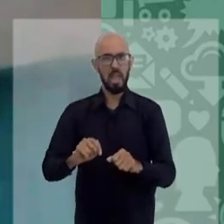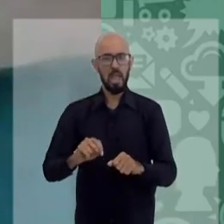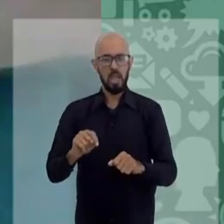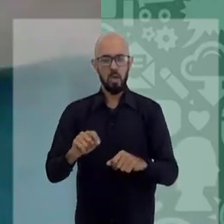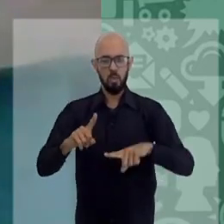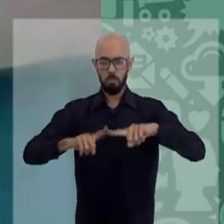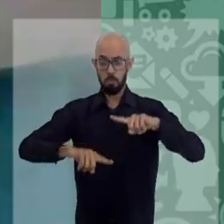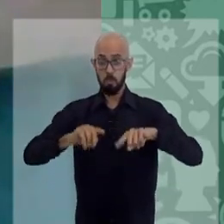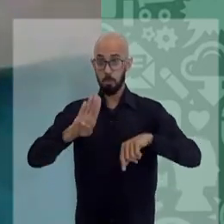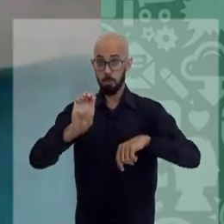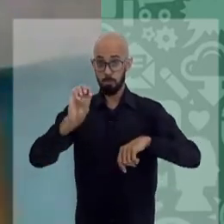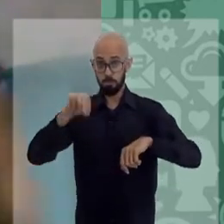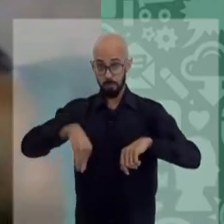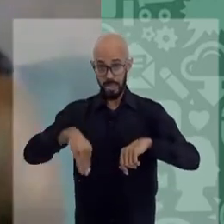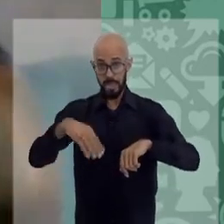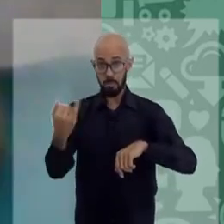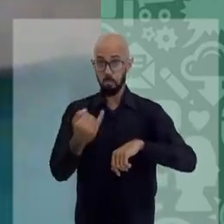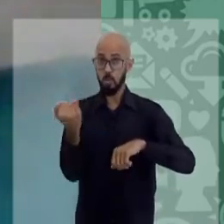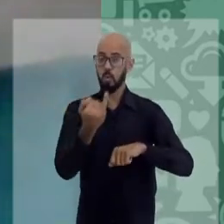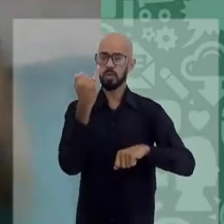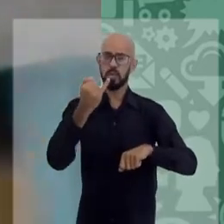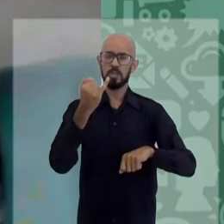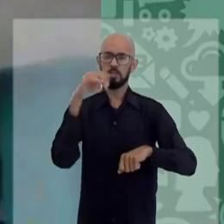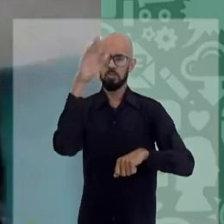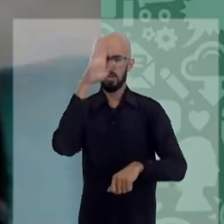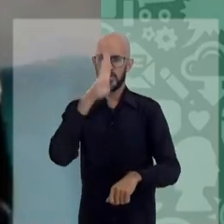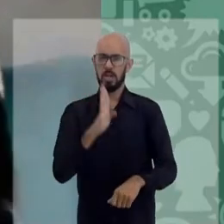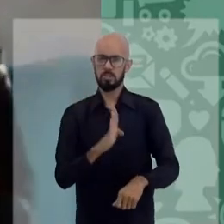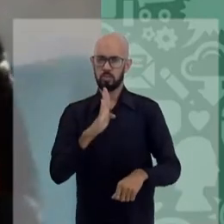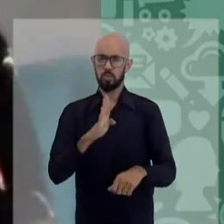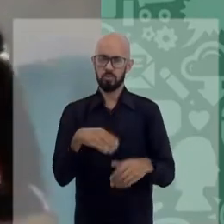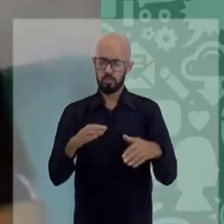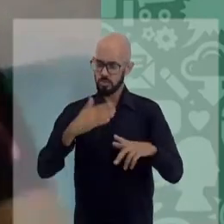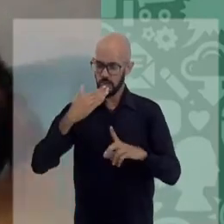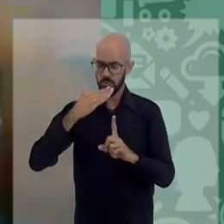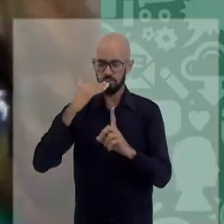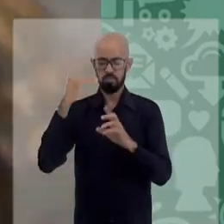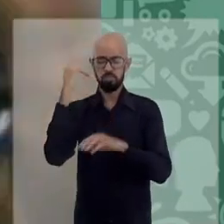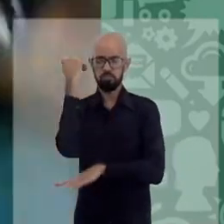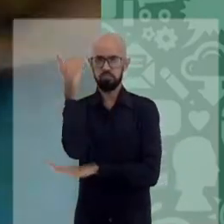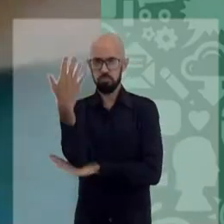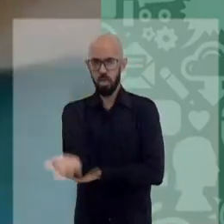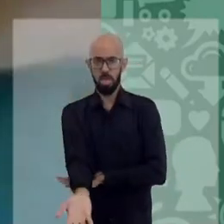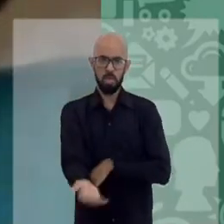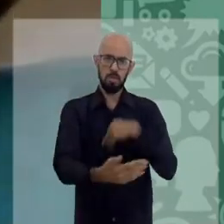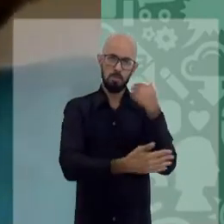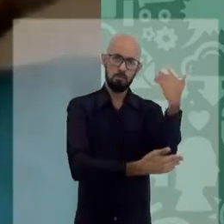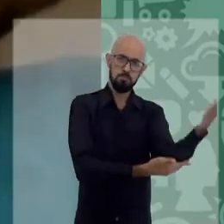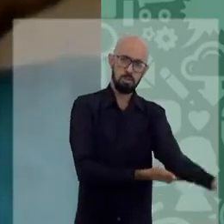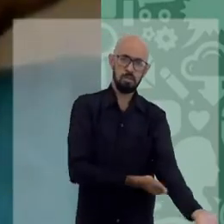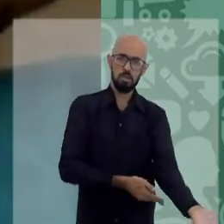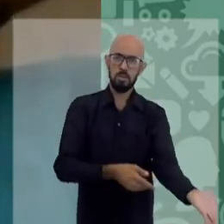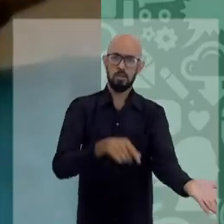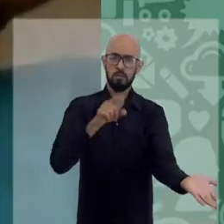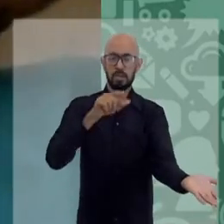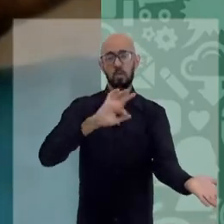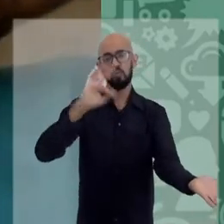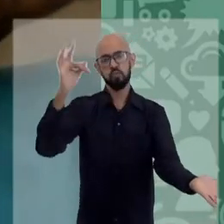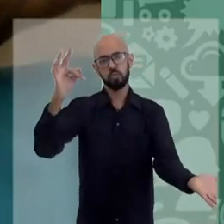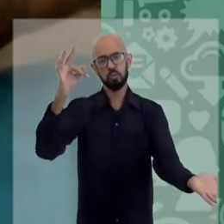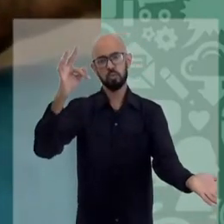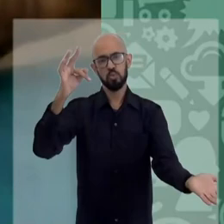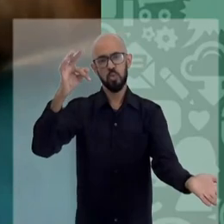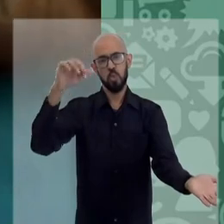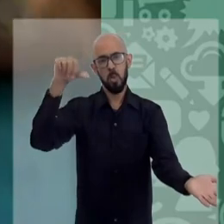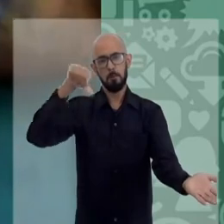importante para o Brasil e que você depredar esse patrimônio ambiental vai ter um impacto muito, muito relevante no